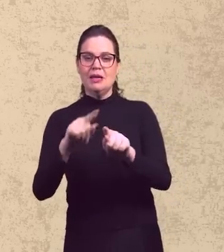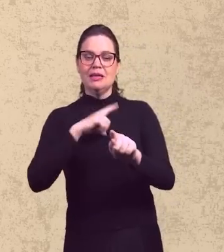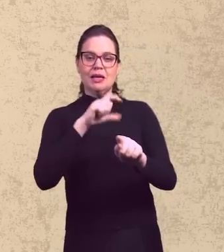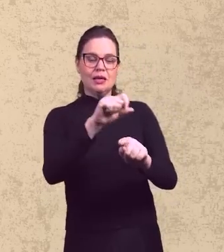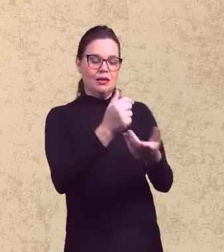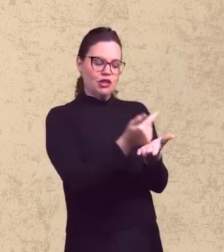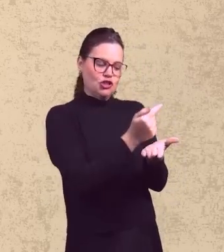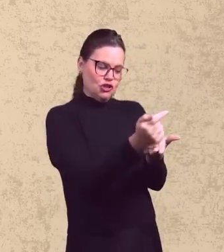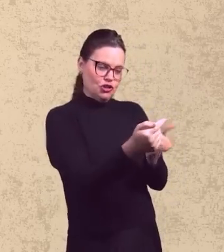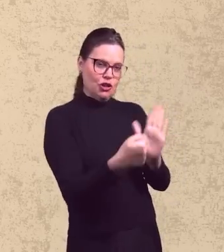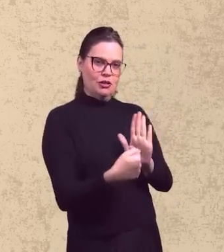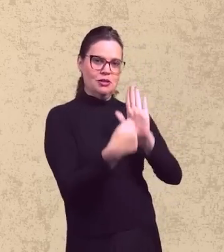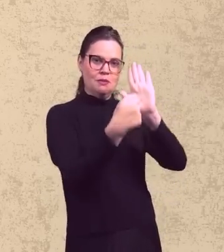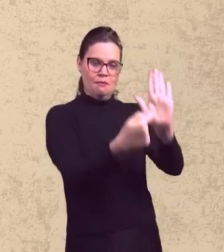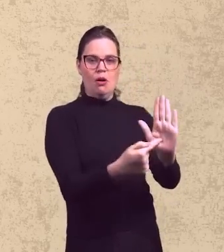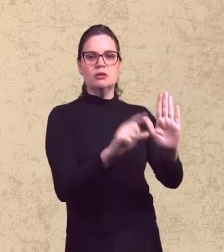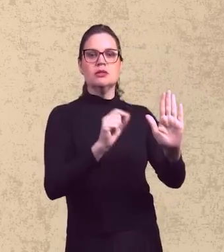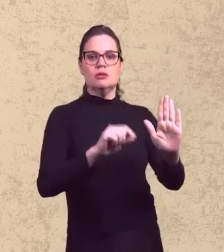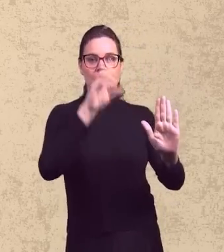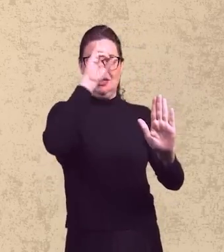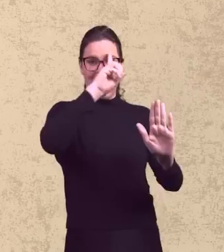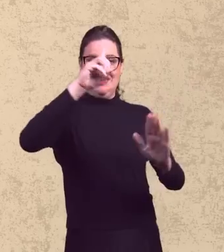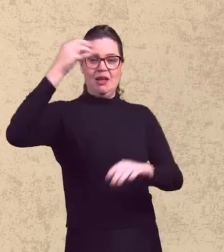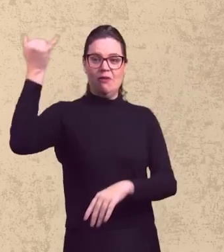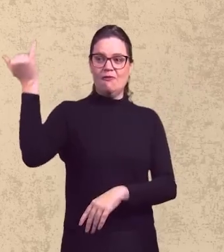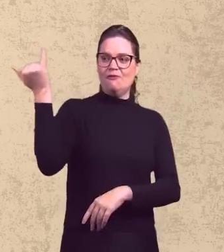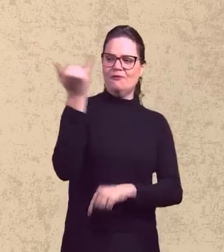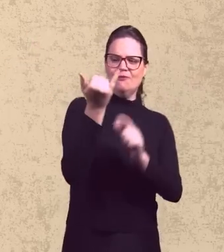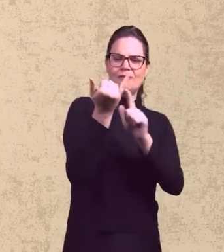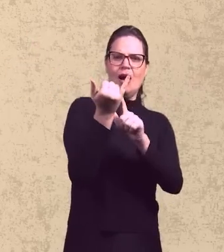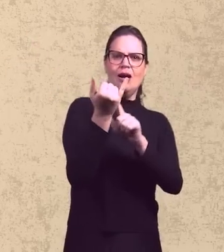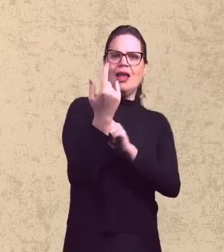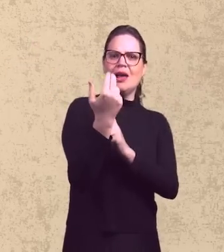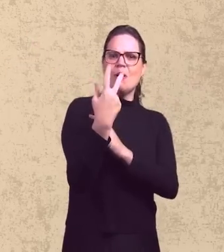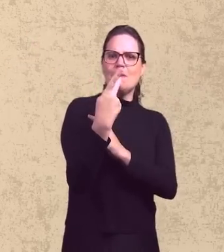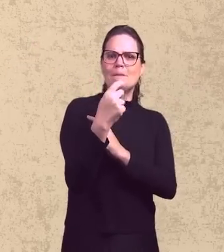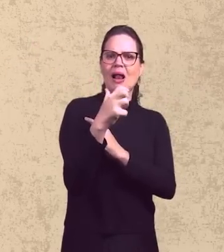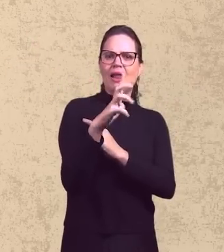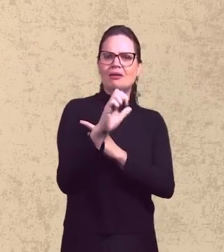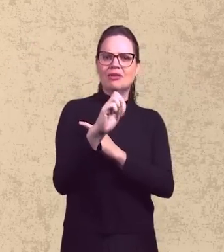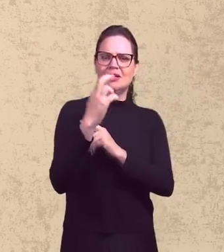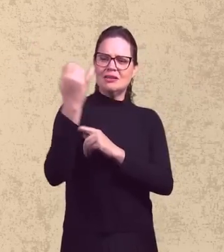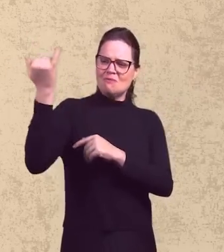1, quando disse Deus, ou seja, é a